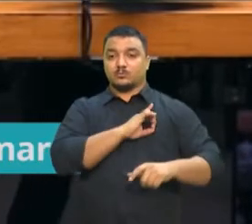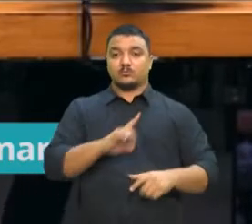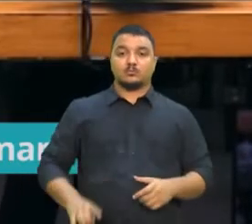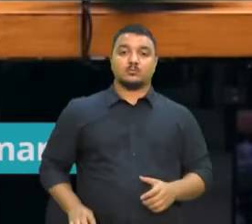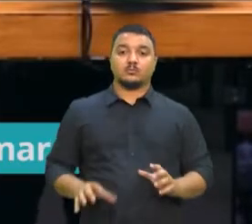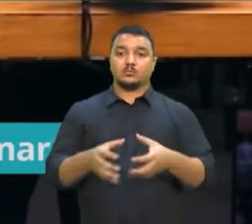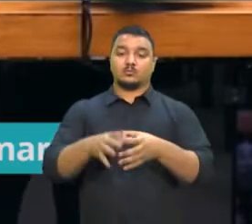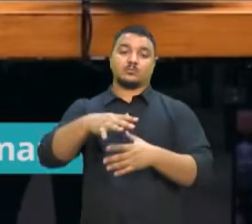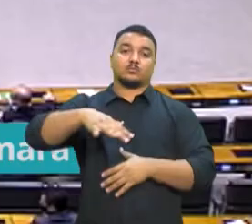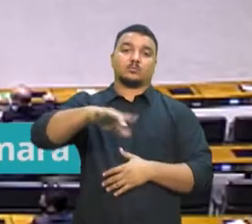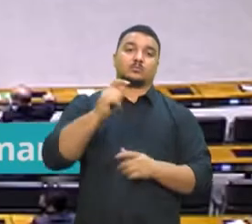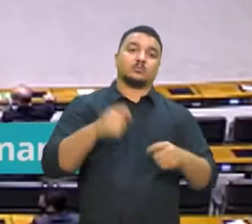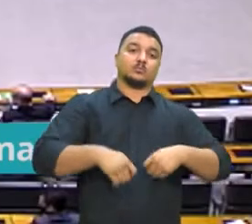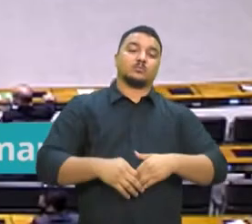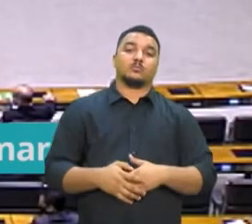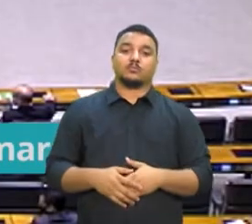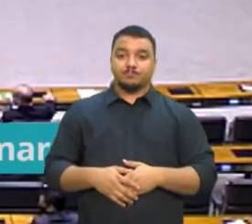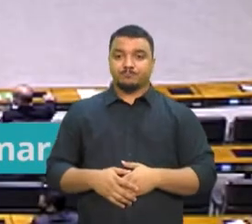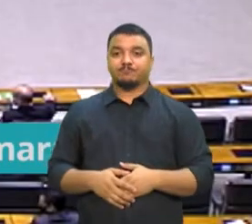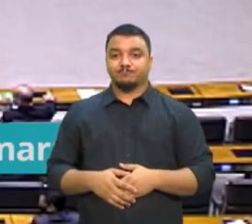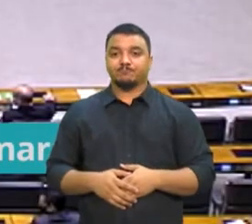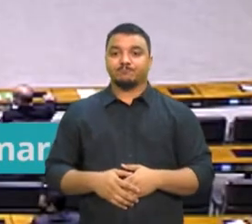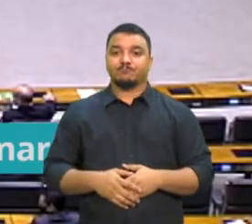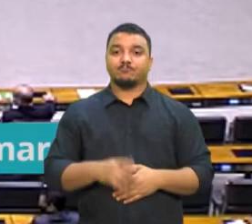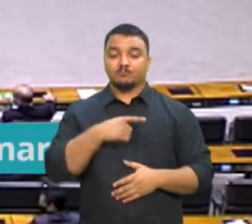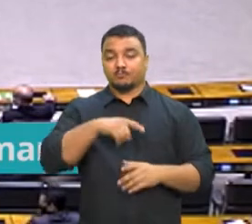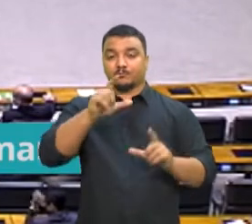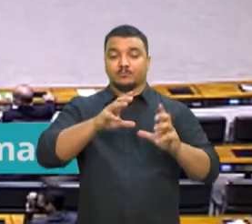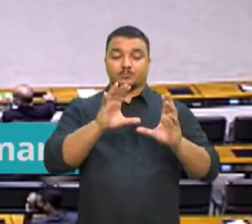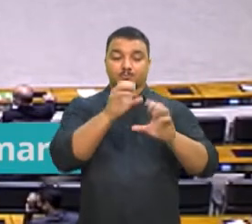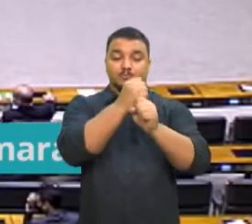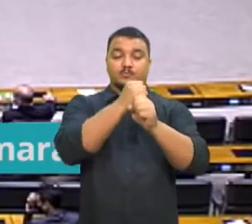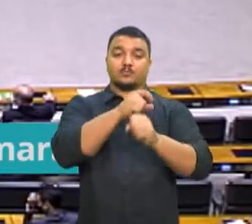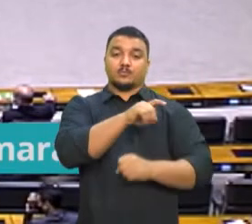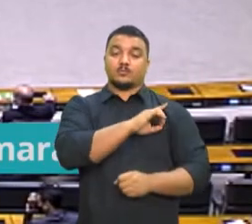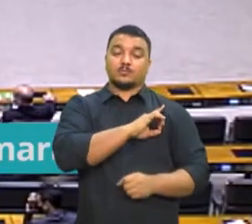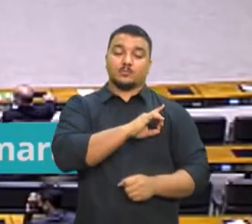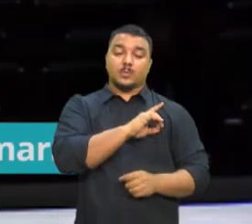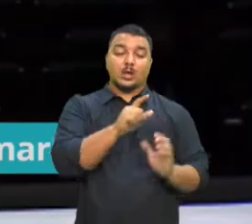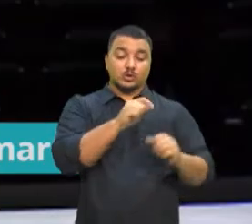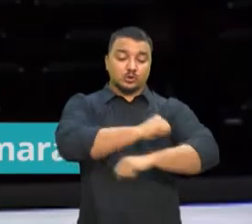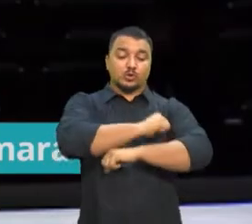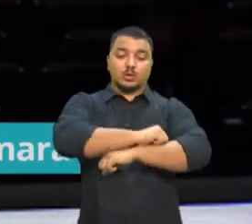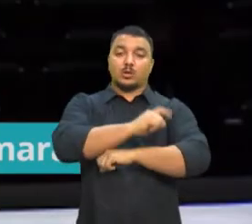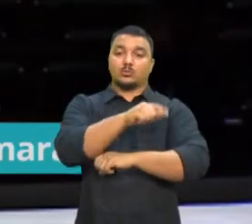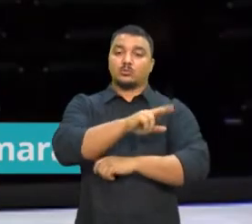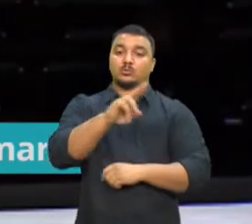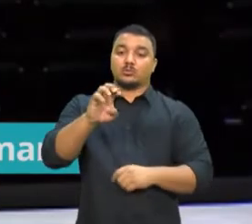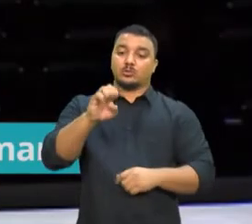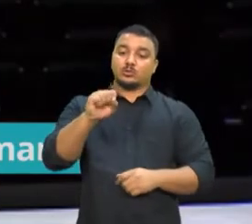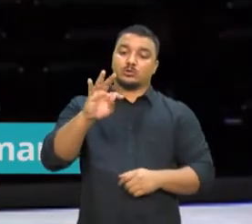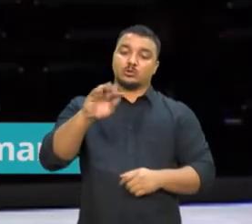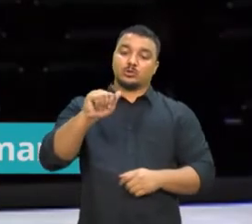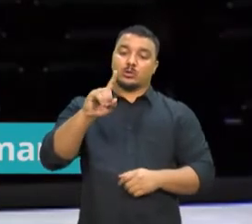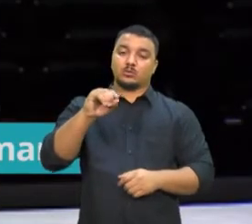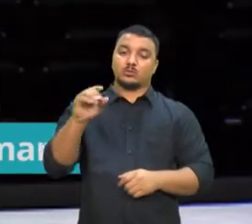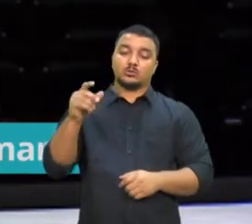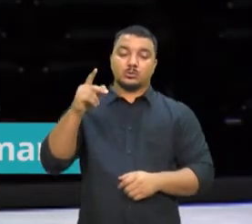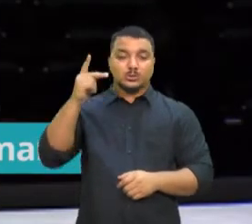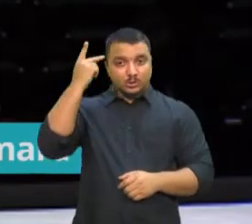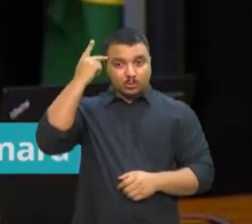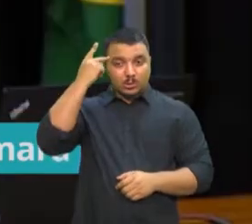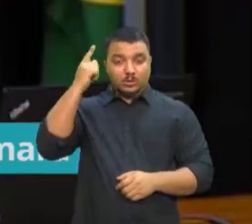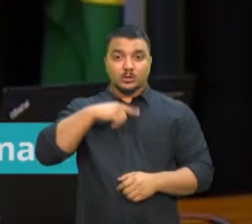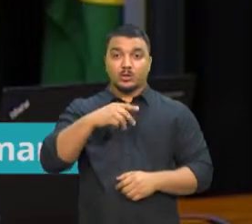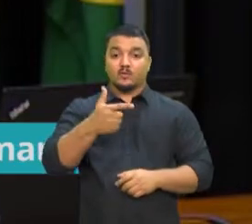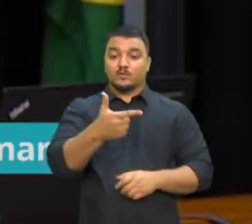colegiado. Um levantamento realizado pelo jornal O Estado de São Paulo aponta que 21 dos 32 parlamentares da